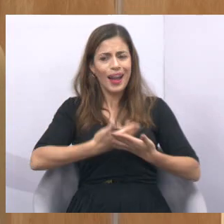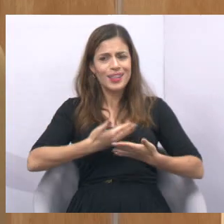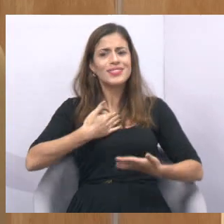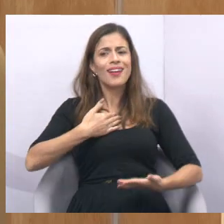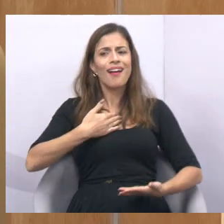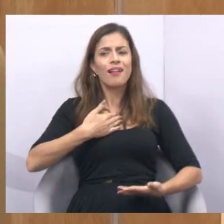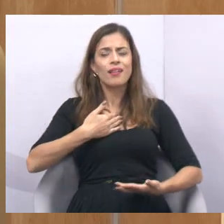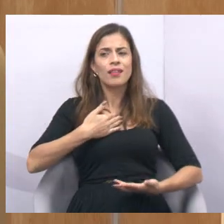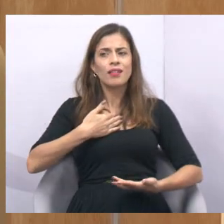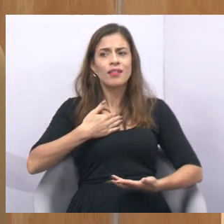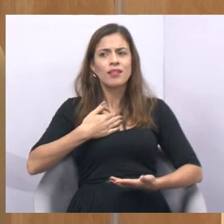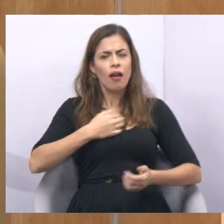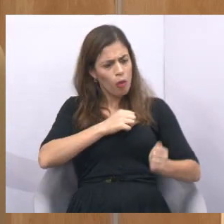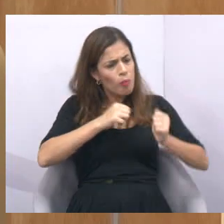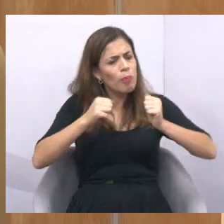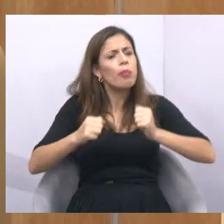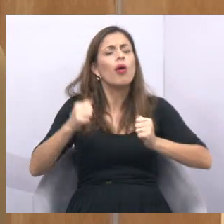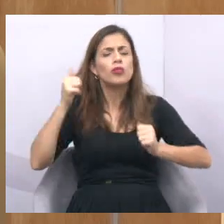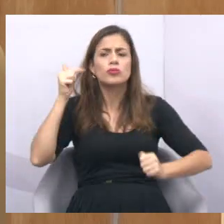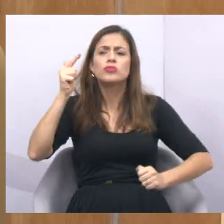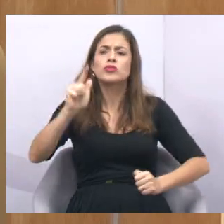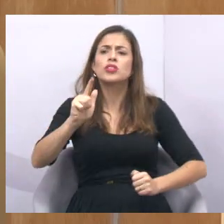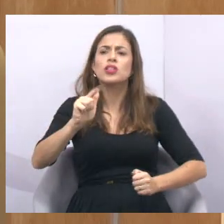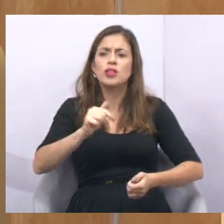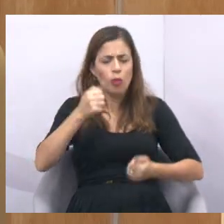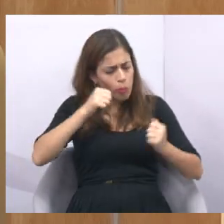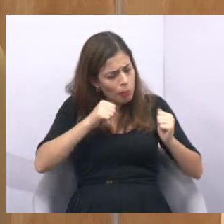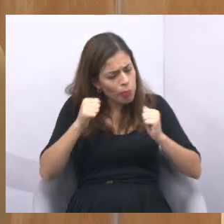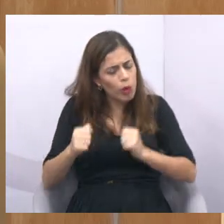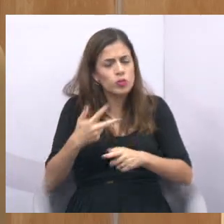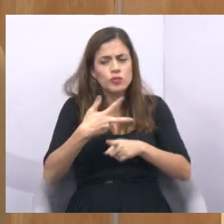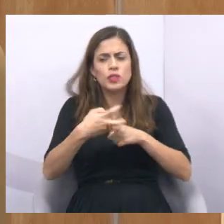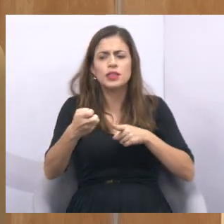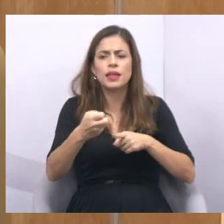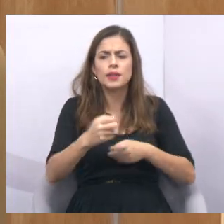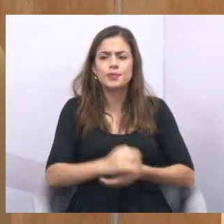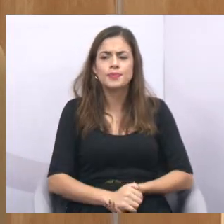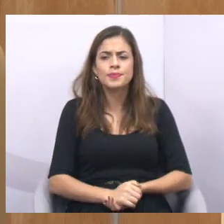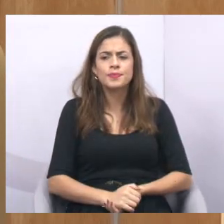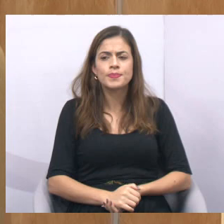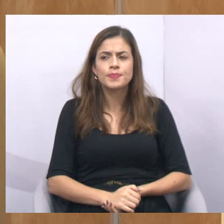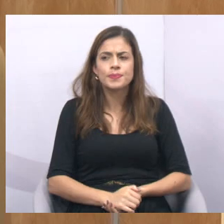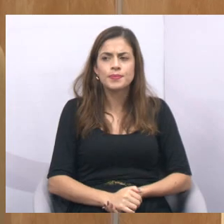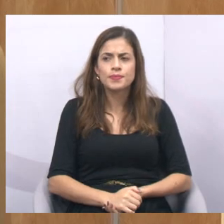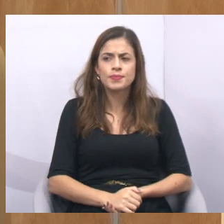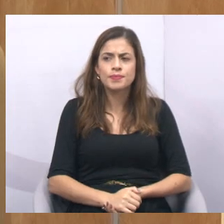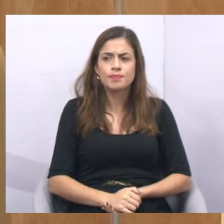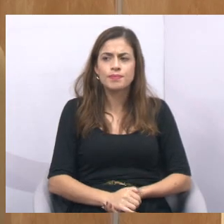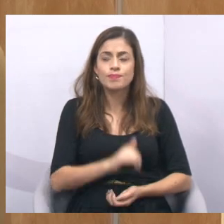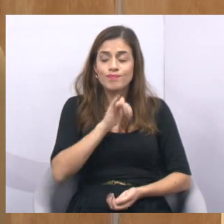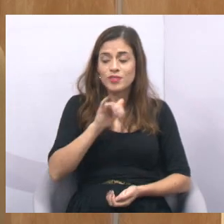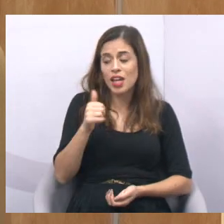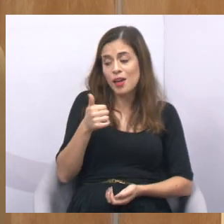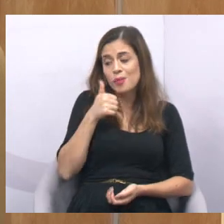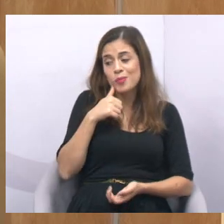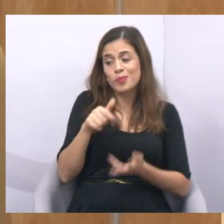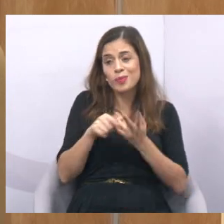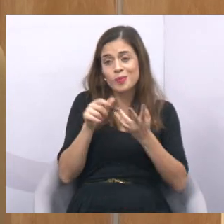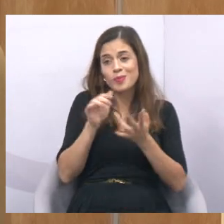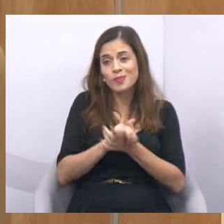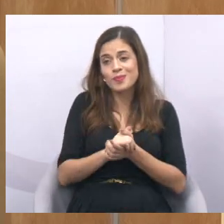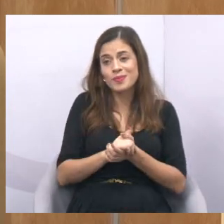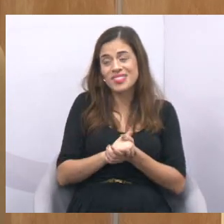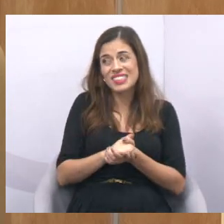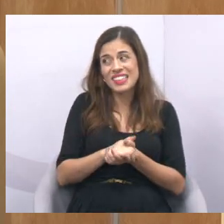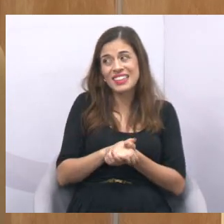chegar. Certo? Tem que acreditar. Eu já falei várias vezes para a minha mulher, ela só não fala assim,